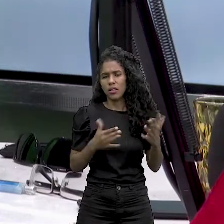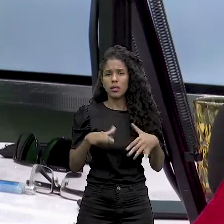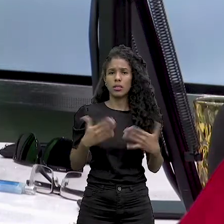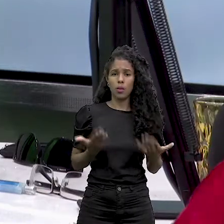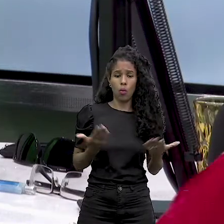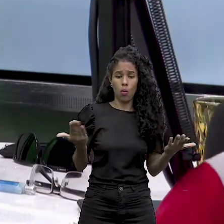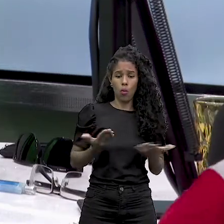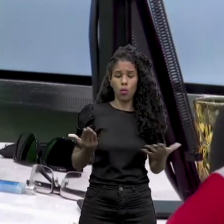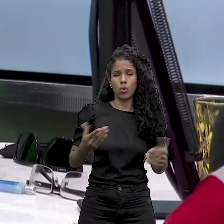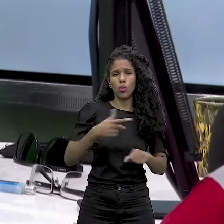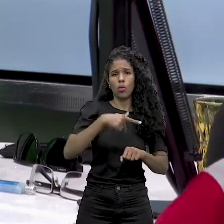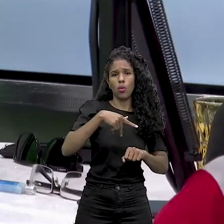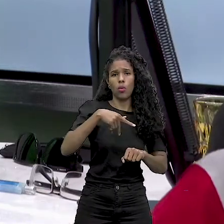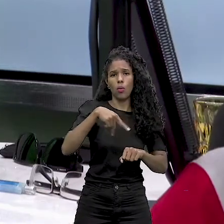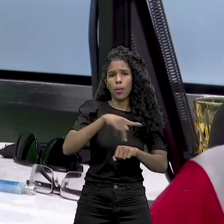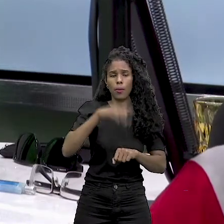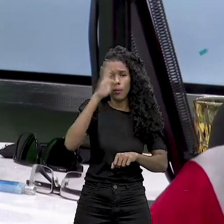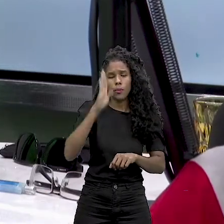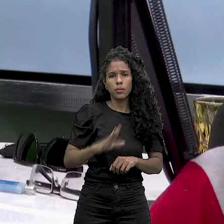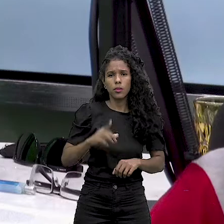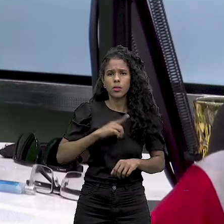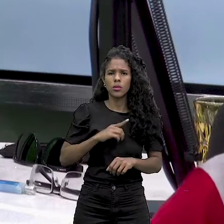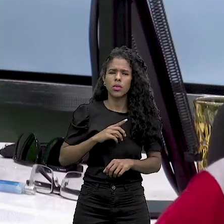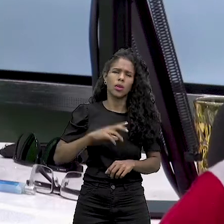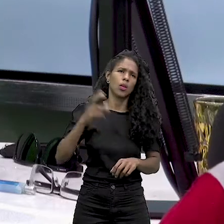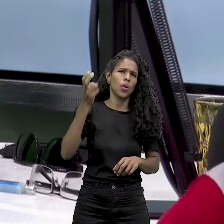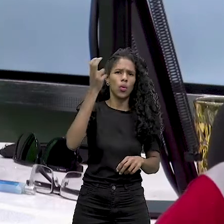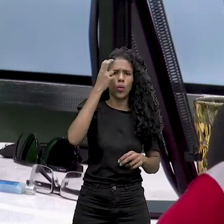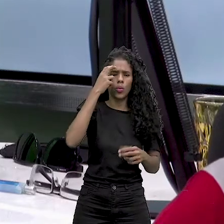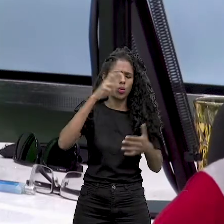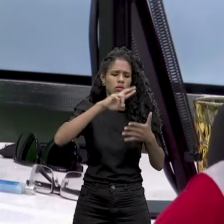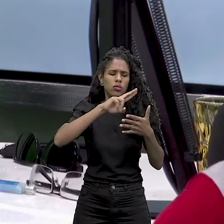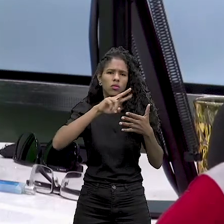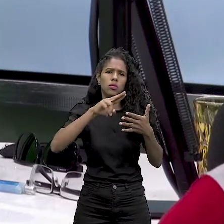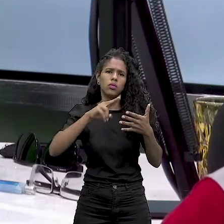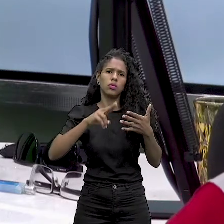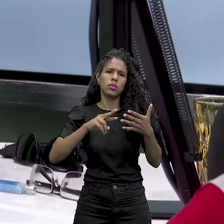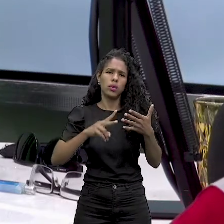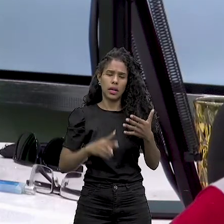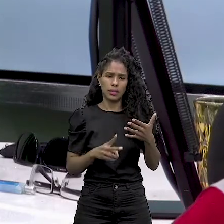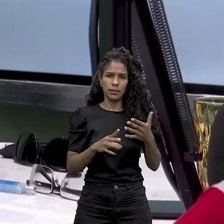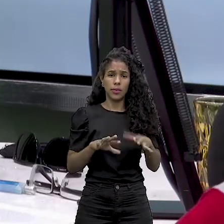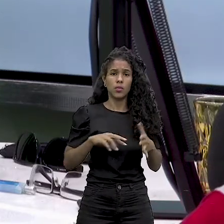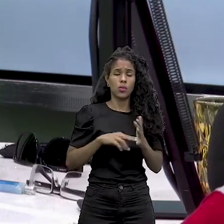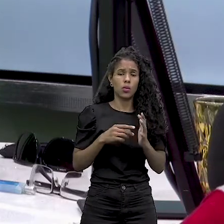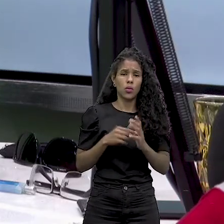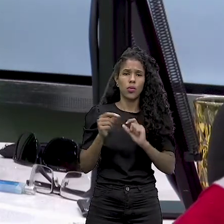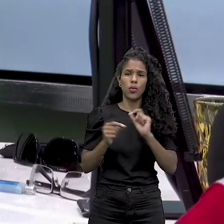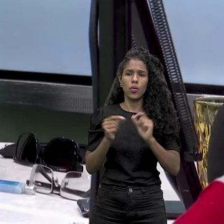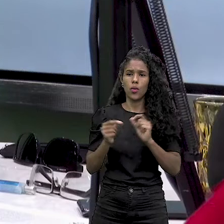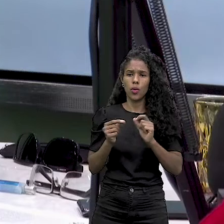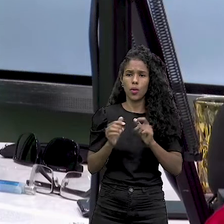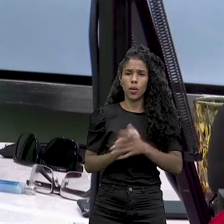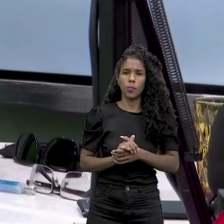aculturado. Então, a aculturação é quando você tem uma cultura, né? E essa cultura, ela vai sendo